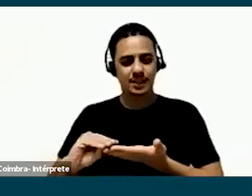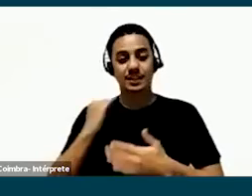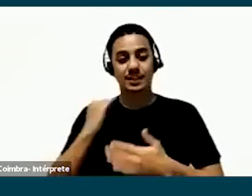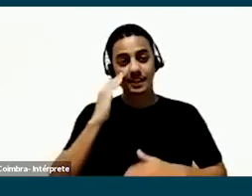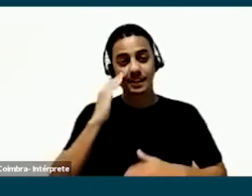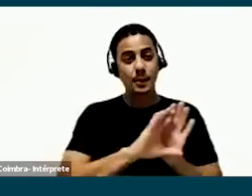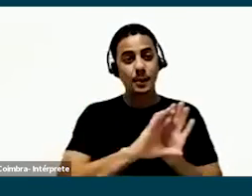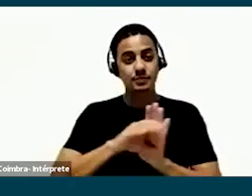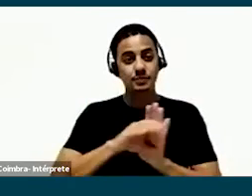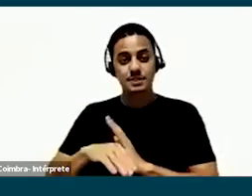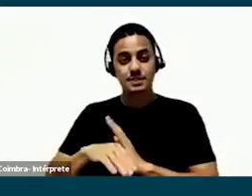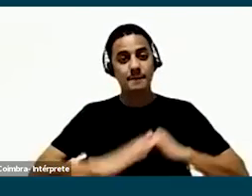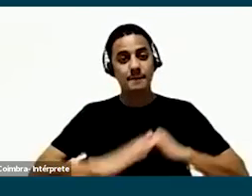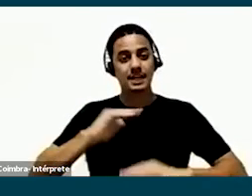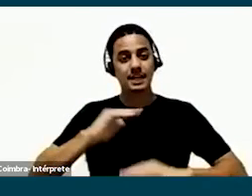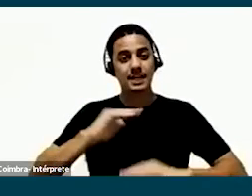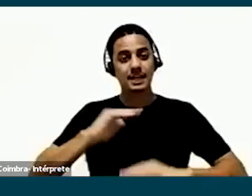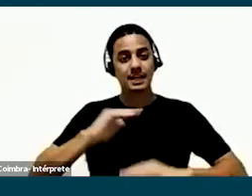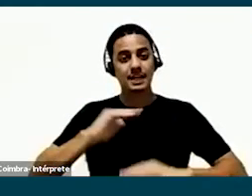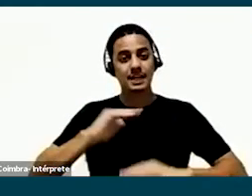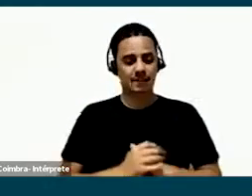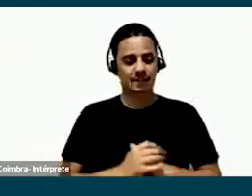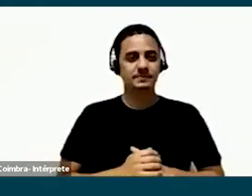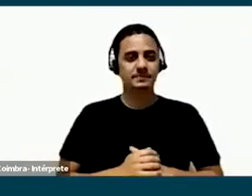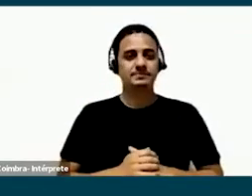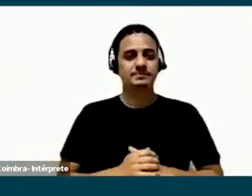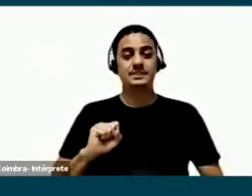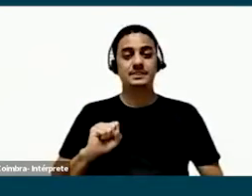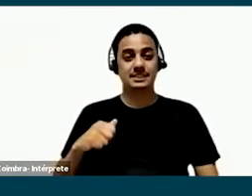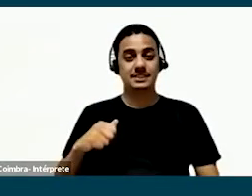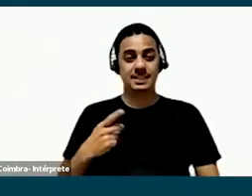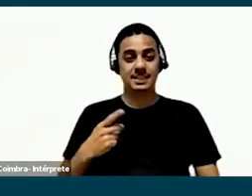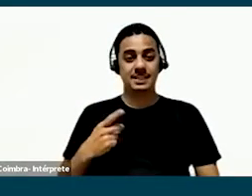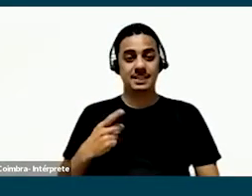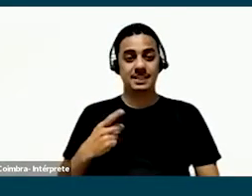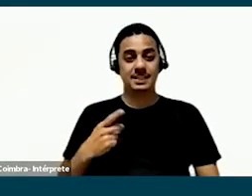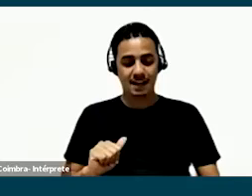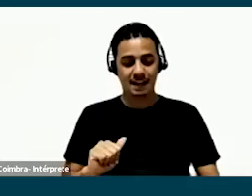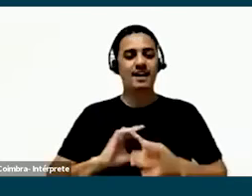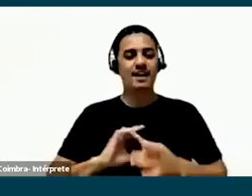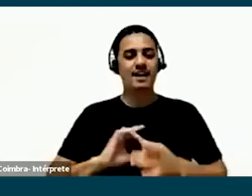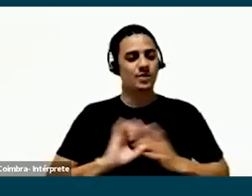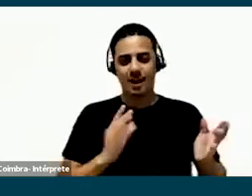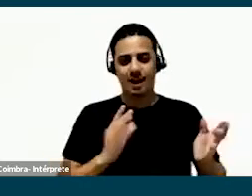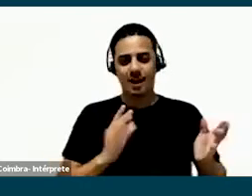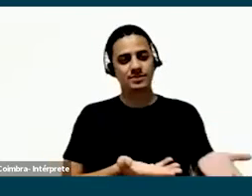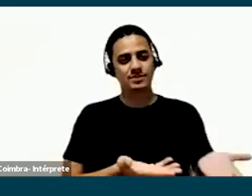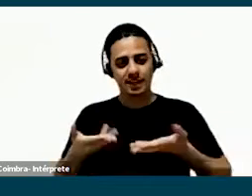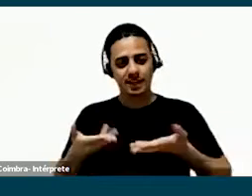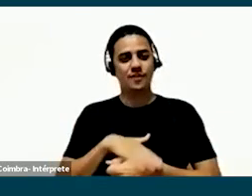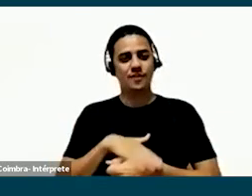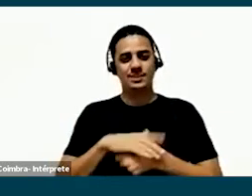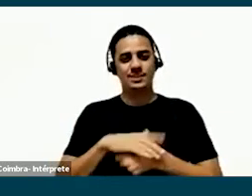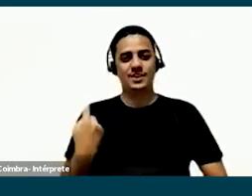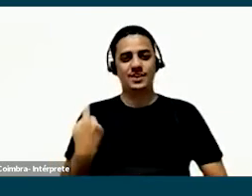dados, entendendo conceitos e aplicações práticas. Alessandra, fique muito à vontade para compartilhar sua